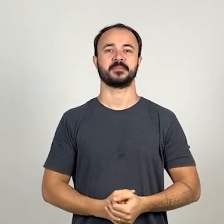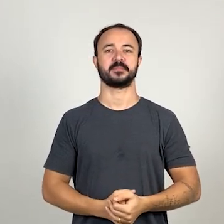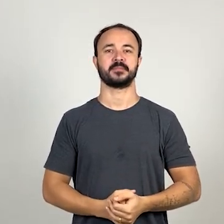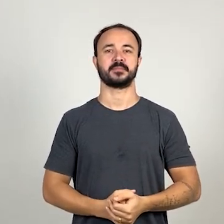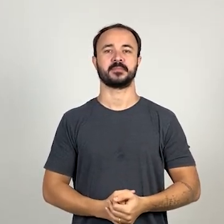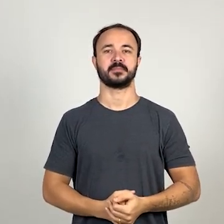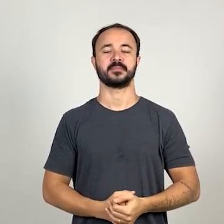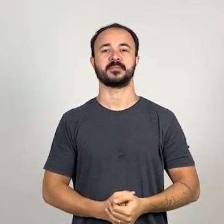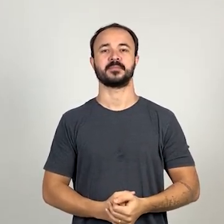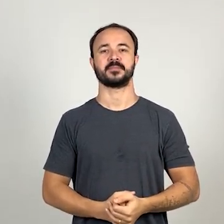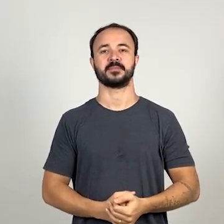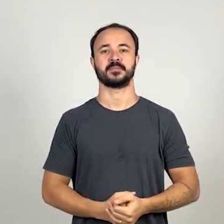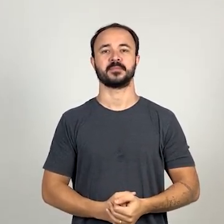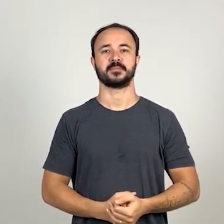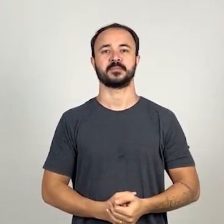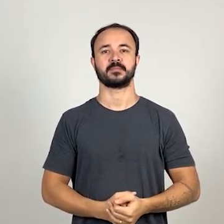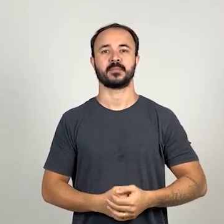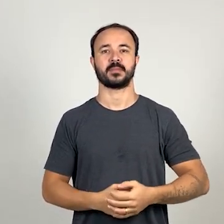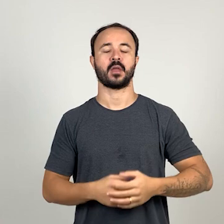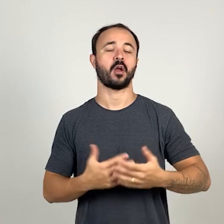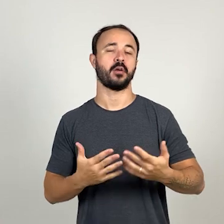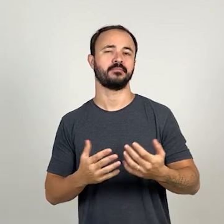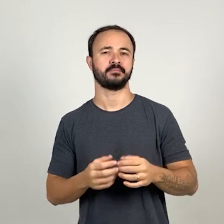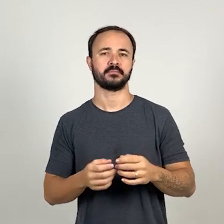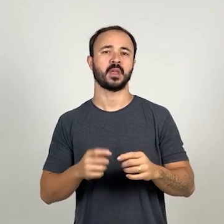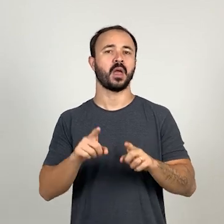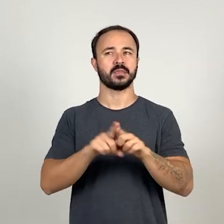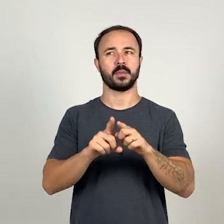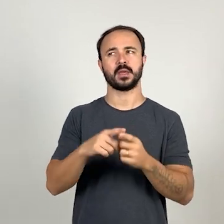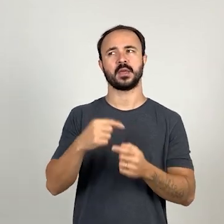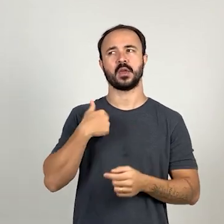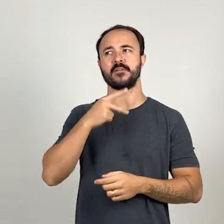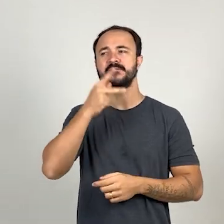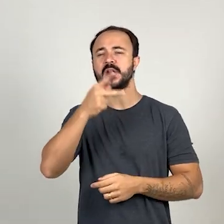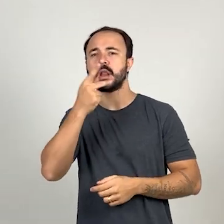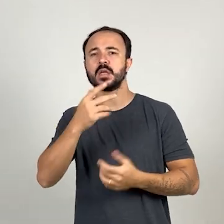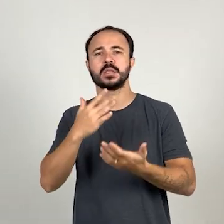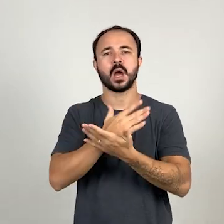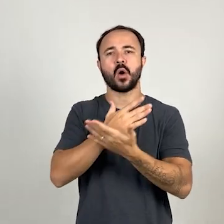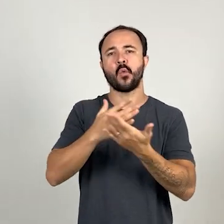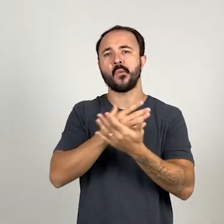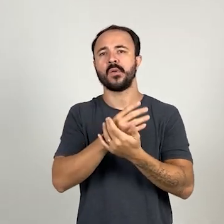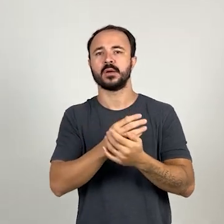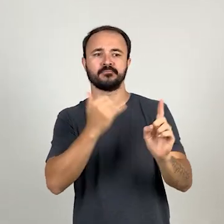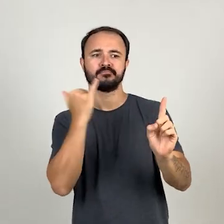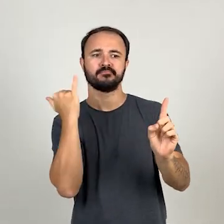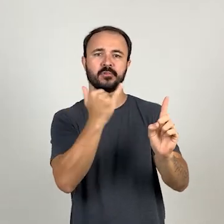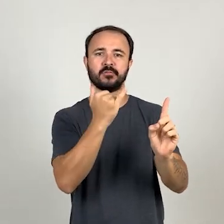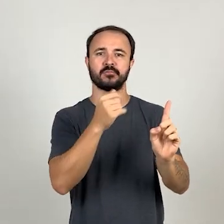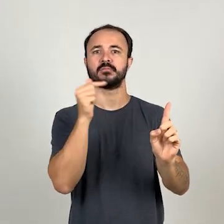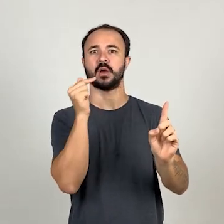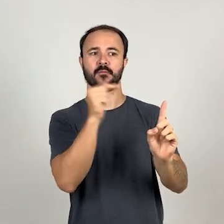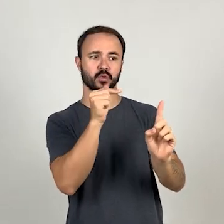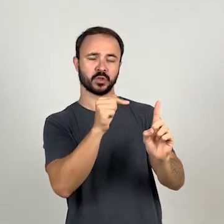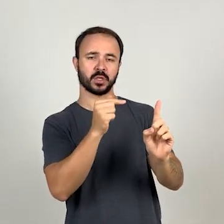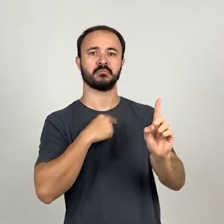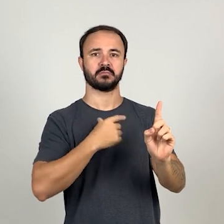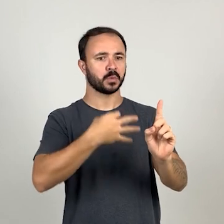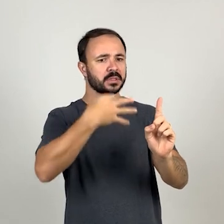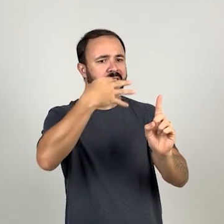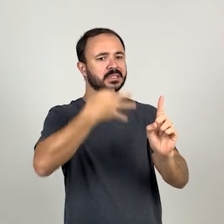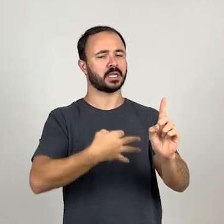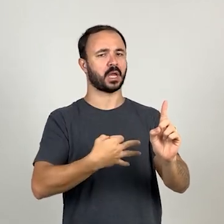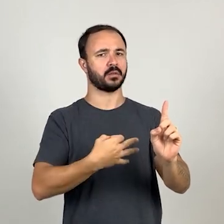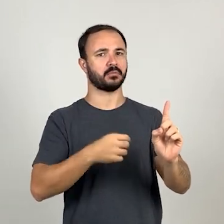Saying what is the right thing to do. Quando eu estou dizendo algo certo para alguém fazer. You should help your grandparents more.